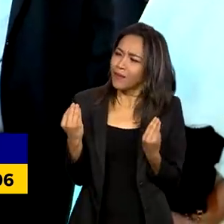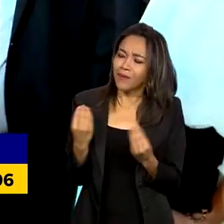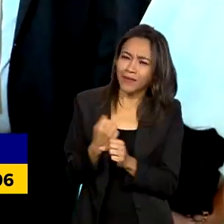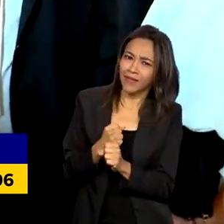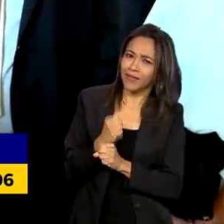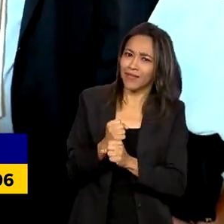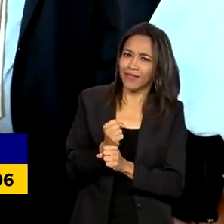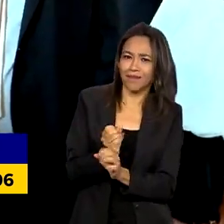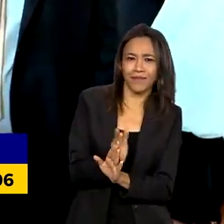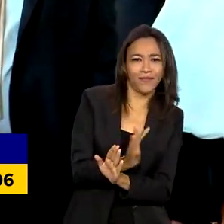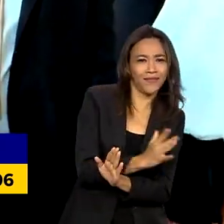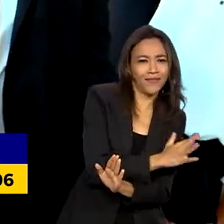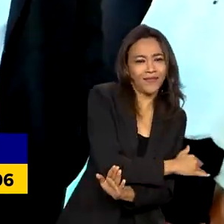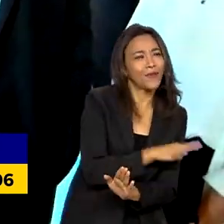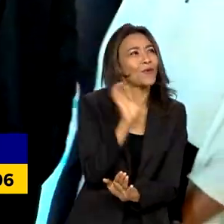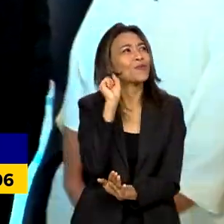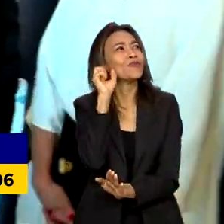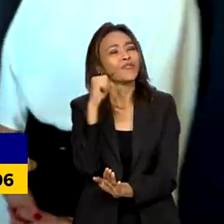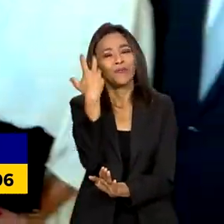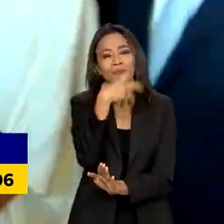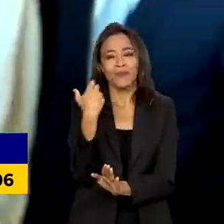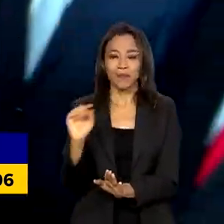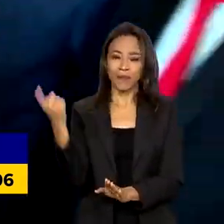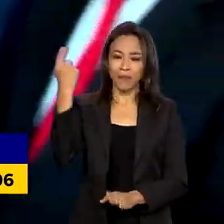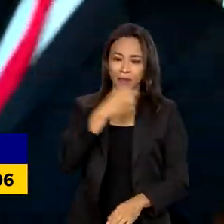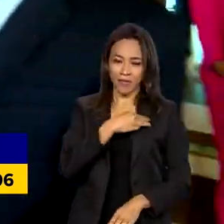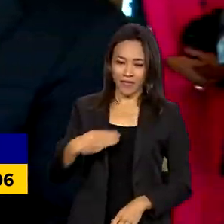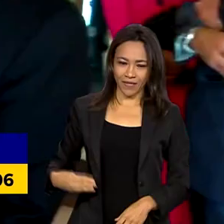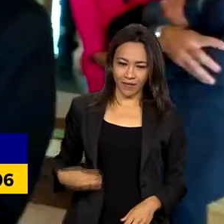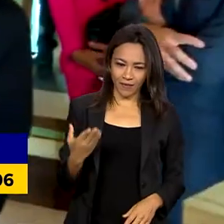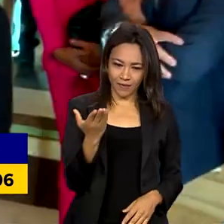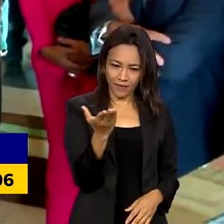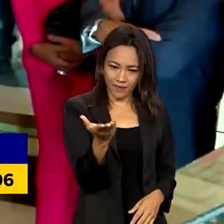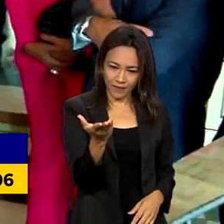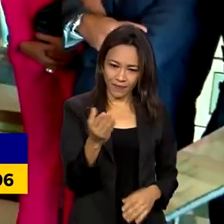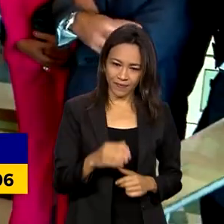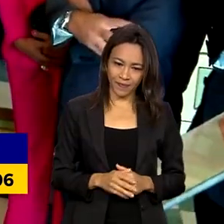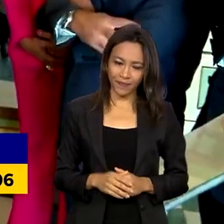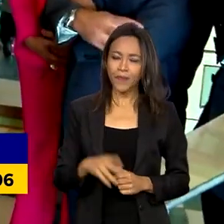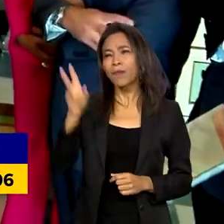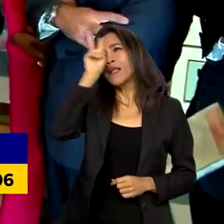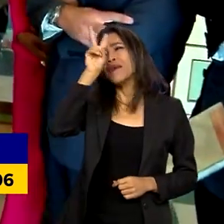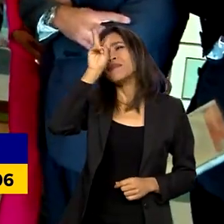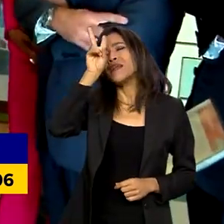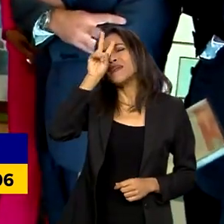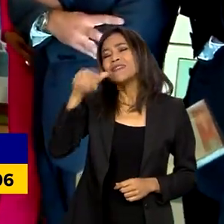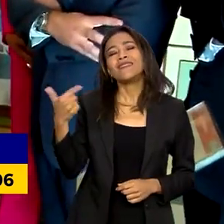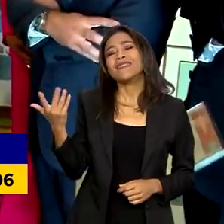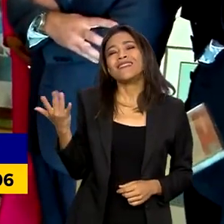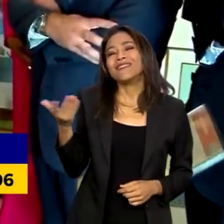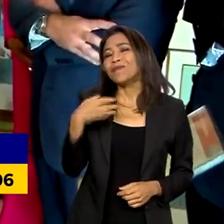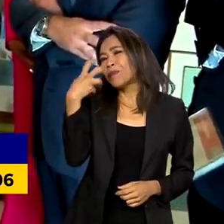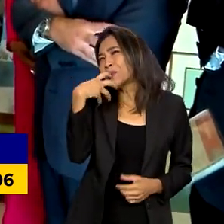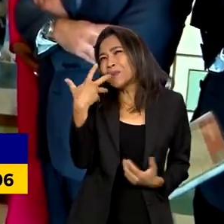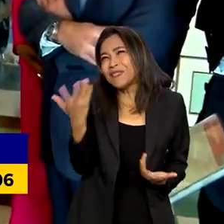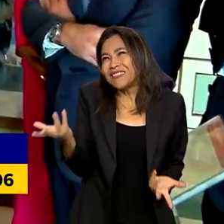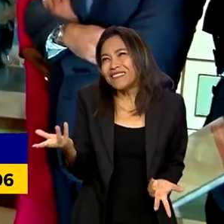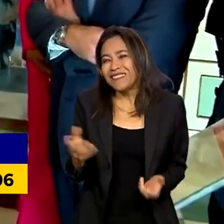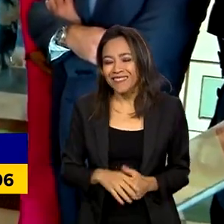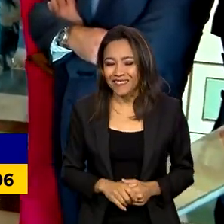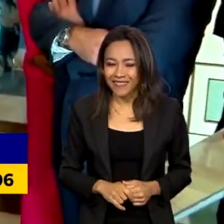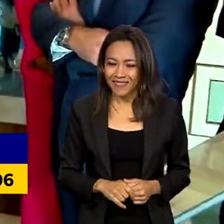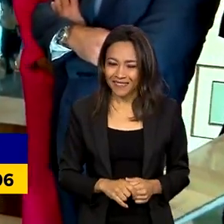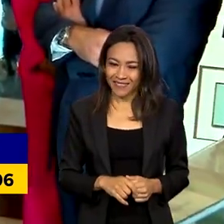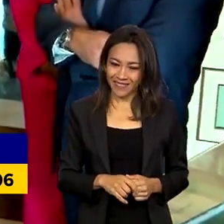Tantas décadas ouvindo ele. Vamos começar pelo primeiro-ministro António Costa. Uma lembrança de um verso, uma lembrança de um momento, de uma música. Oh, apesar de